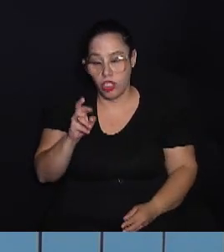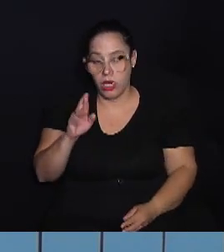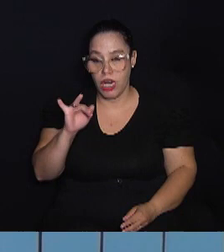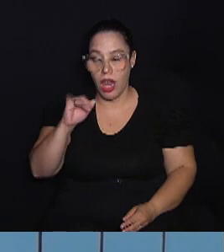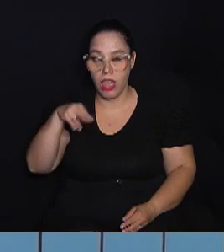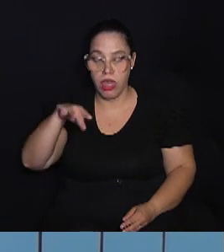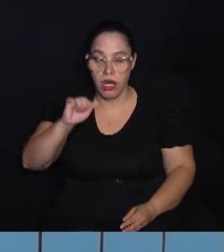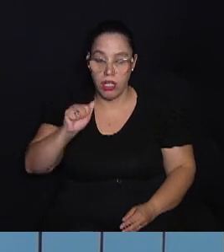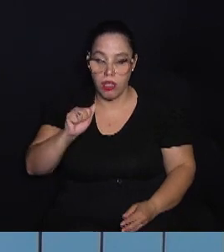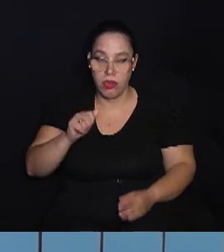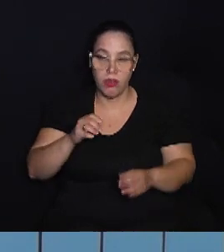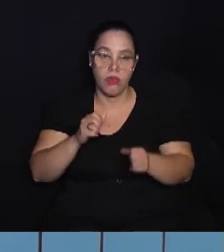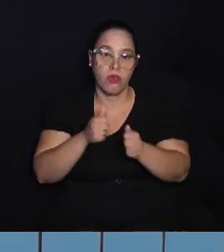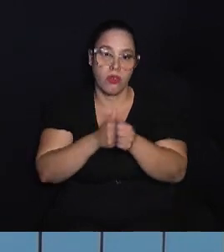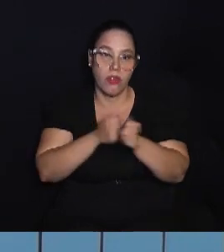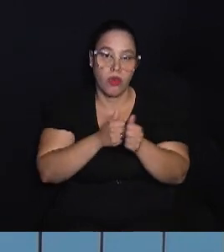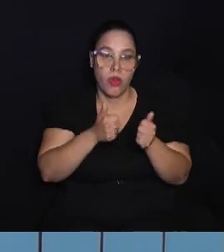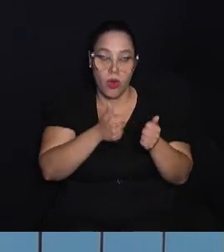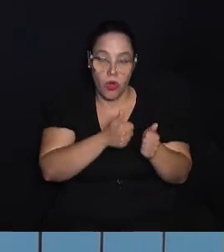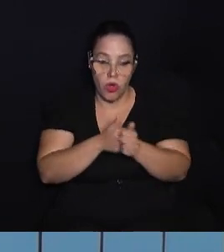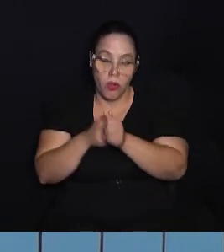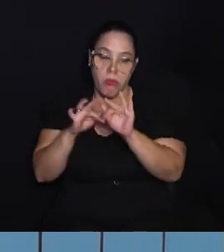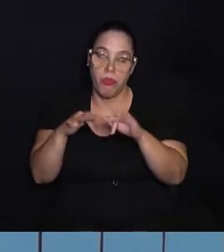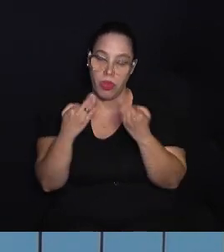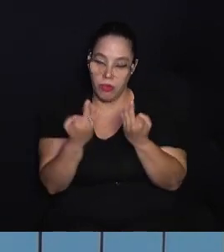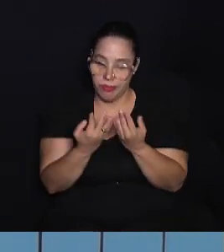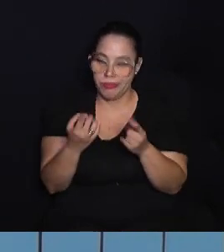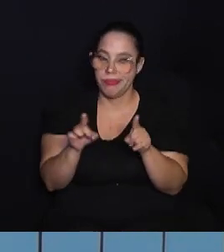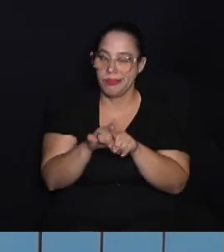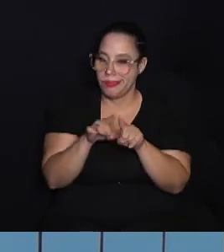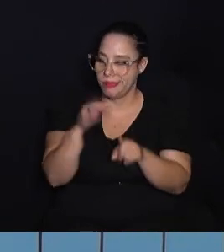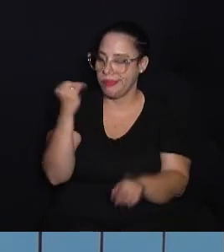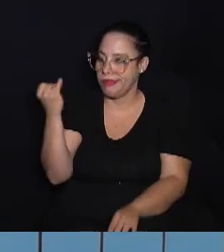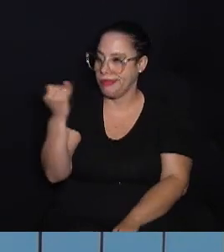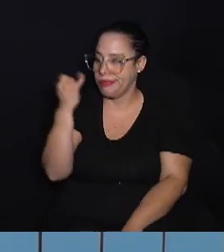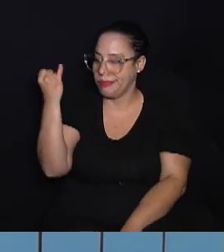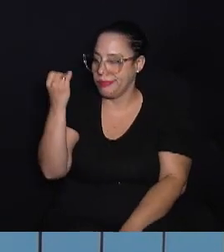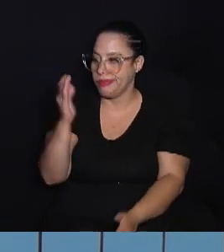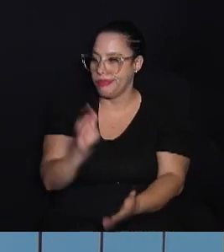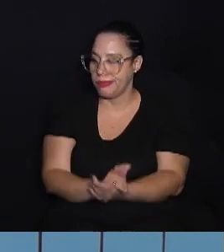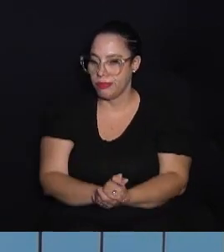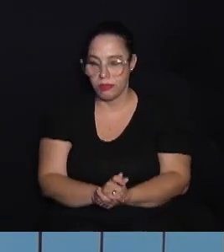um acompanhamento, o apoio da família também, né, que eu acho que é fundamental.